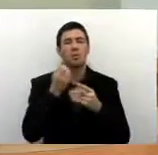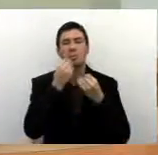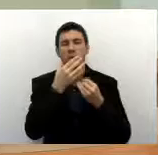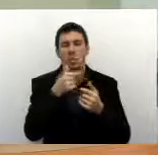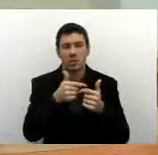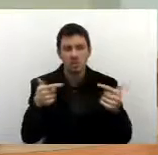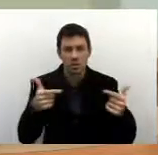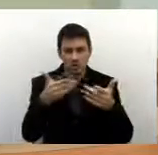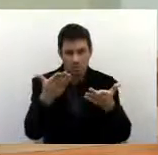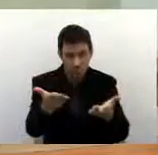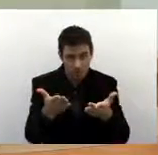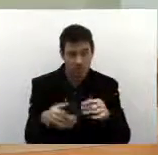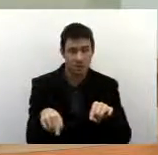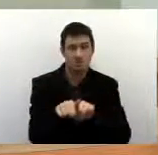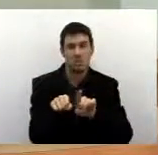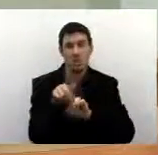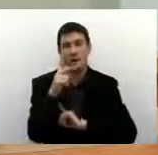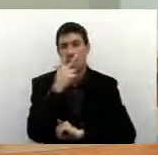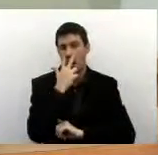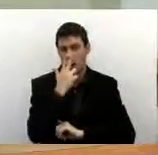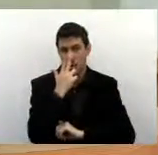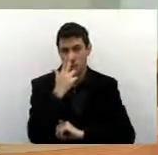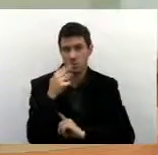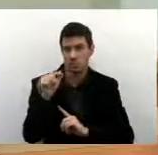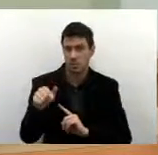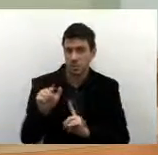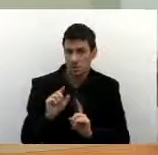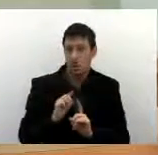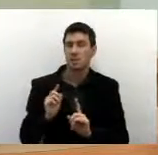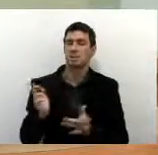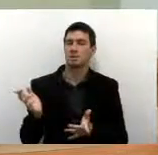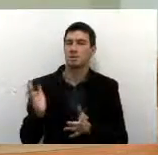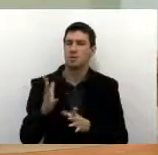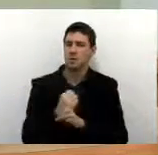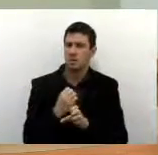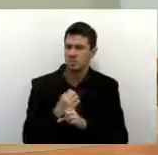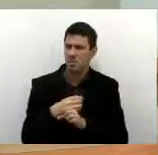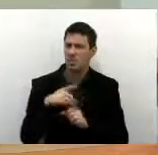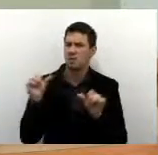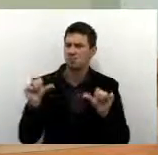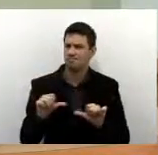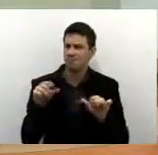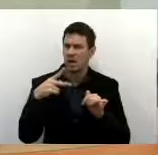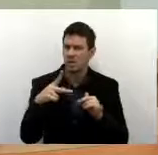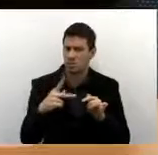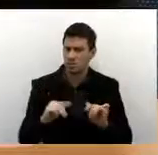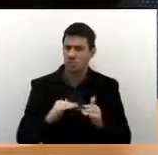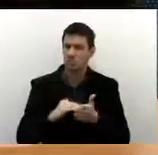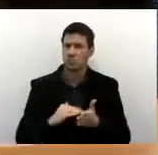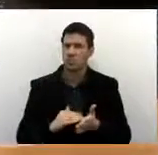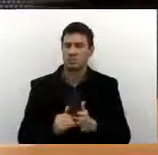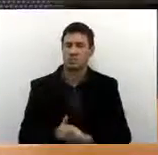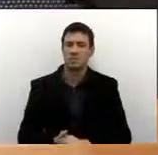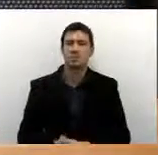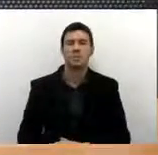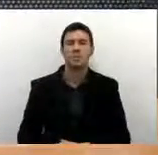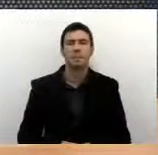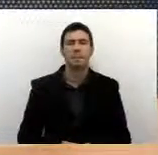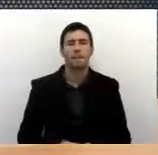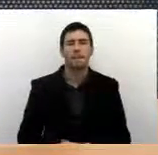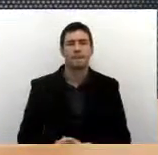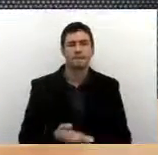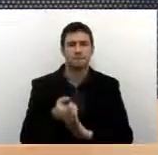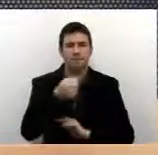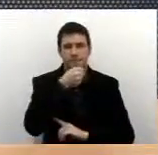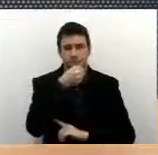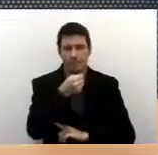que esse orçamento está sendo cruel com a pasta de Vossa Excelência. Obrigado, senhor presidente. Com a palavra, nosso